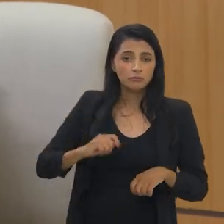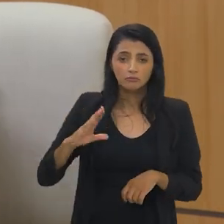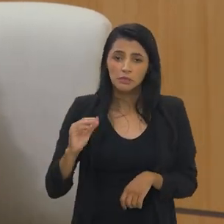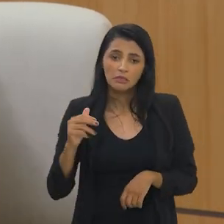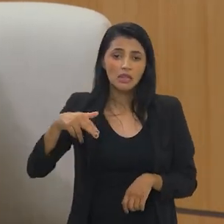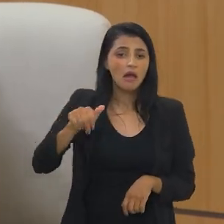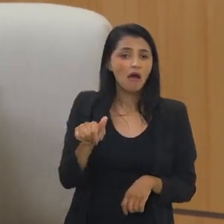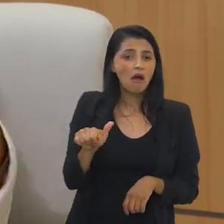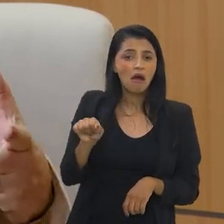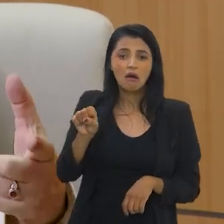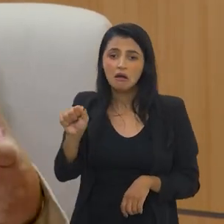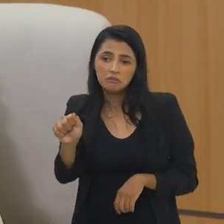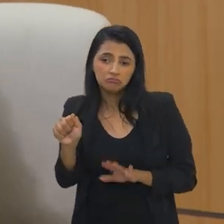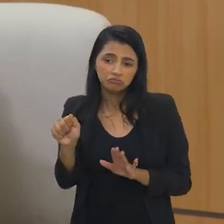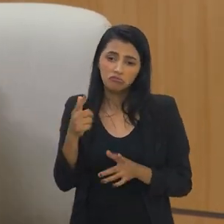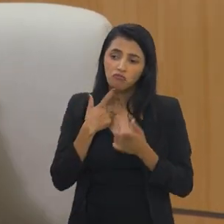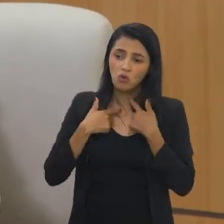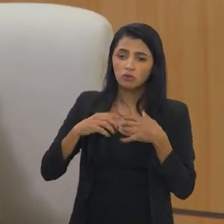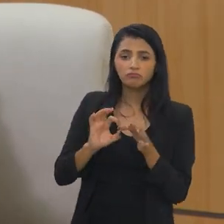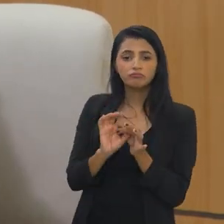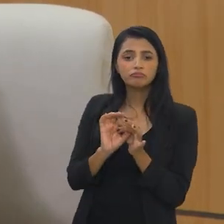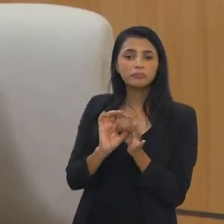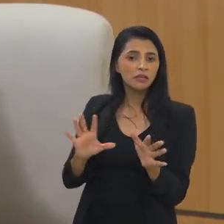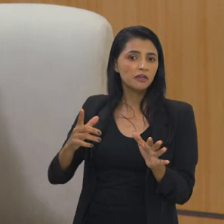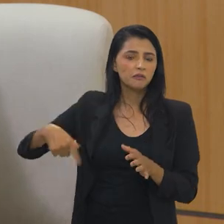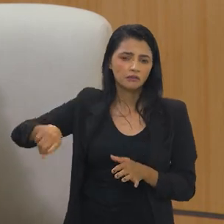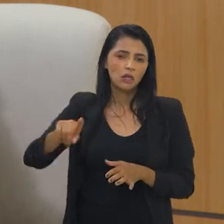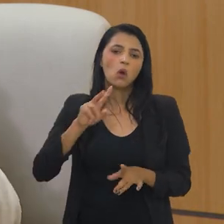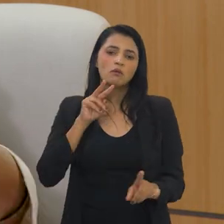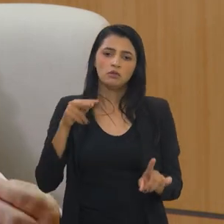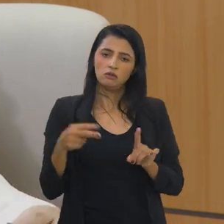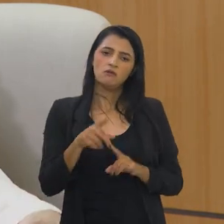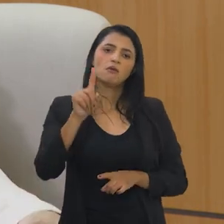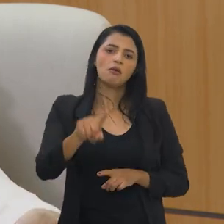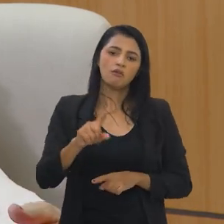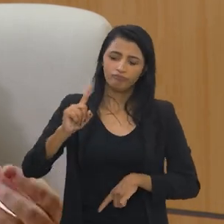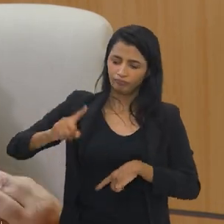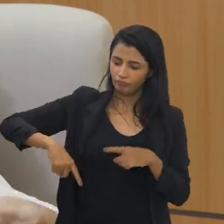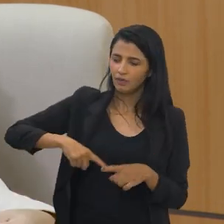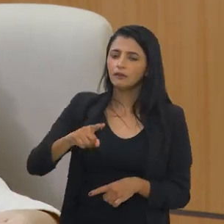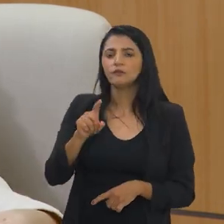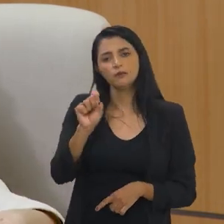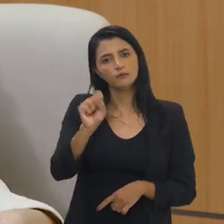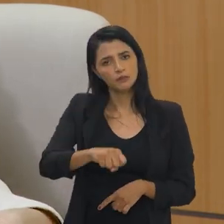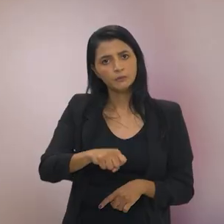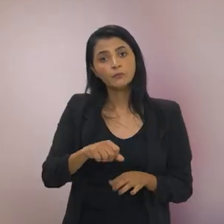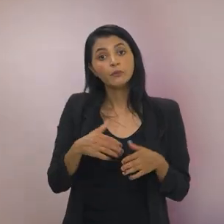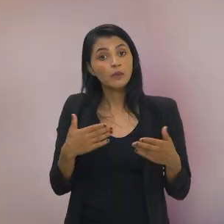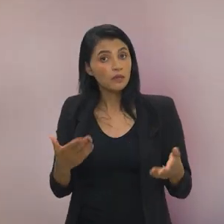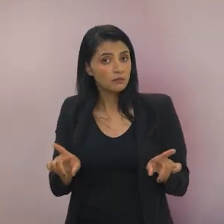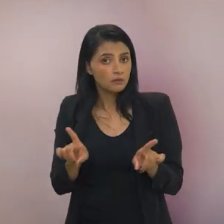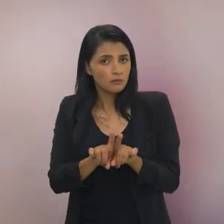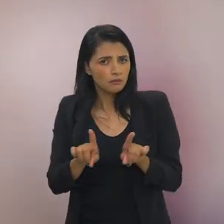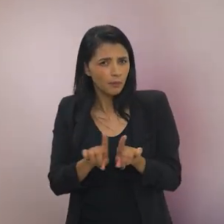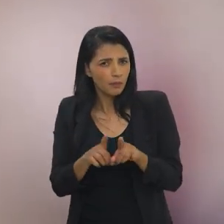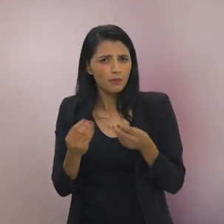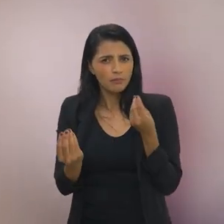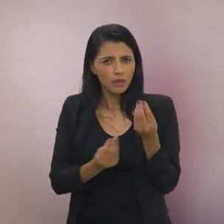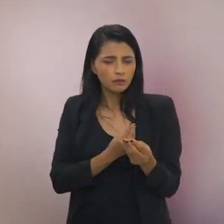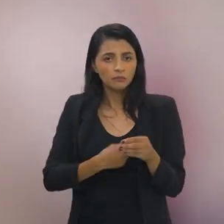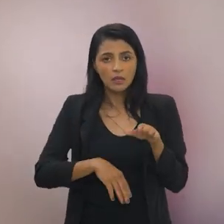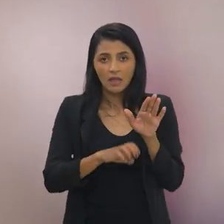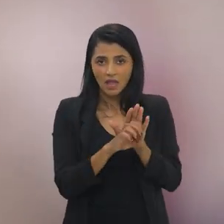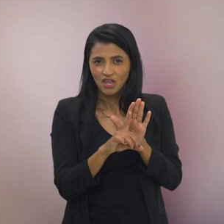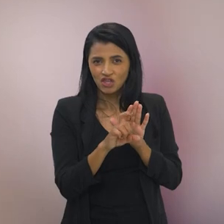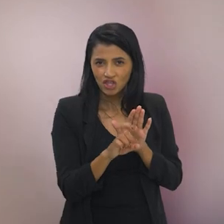serem cientista da Nasa se elas quiserem eu acho que nessa perspectiva é um grande avanço e com relação